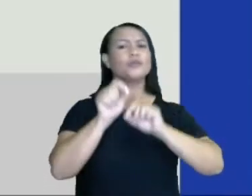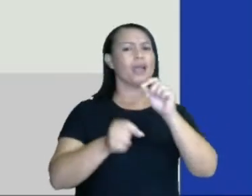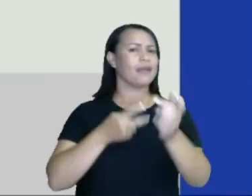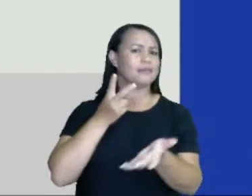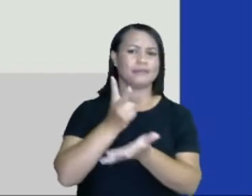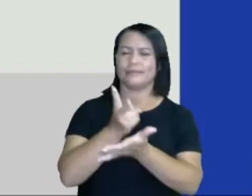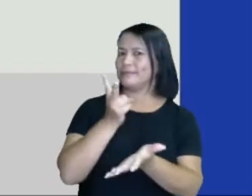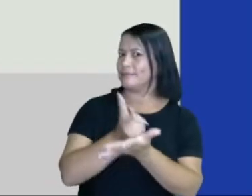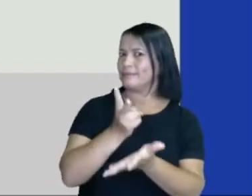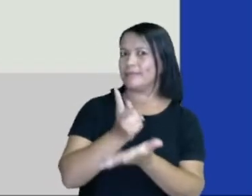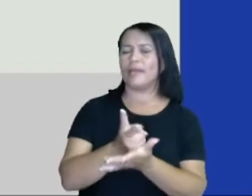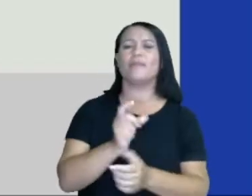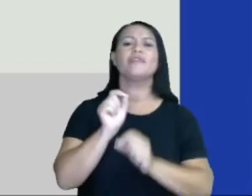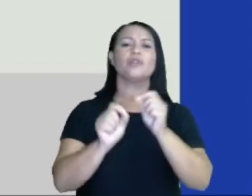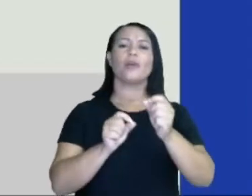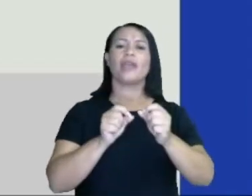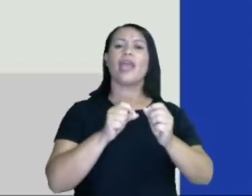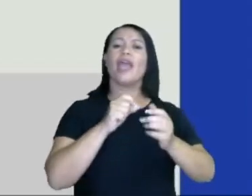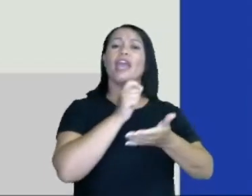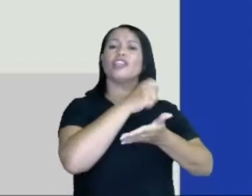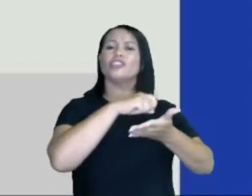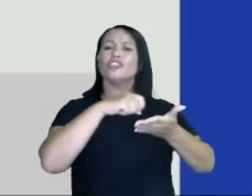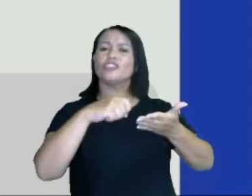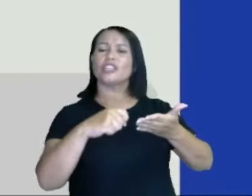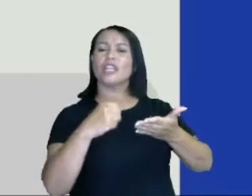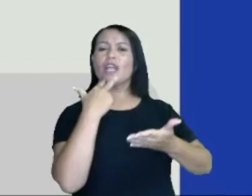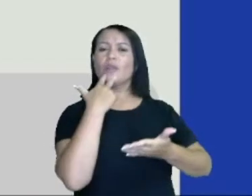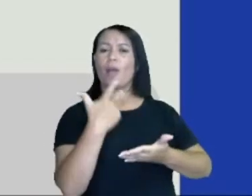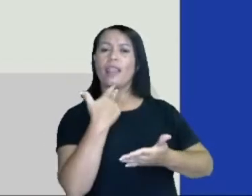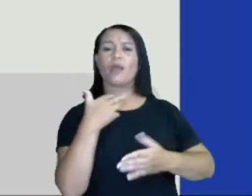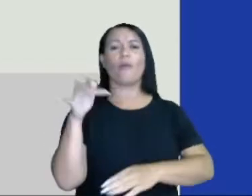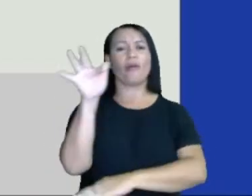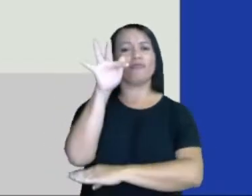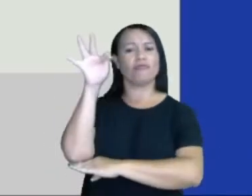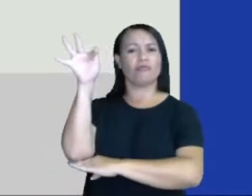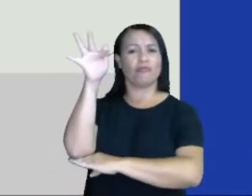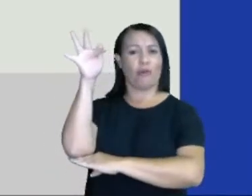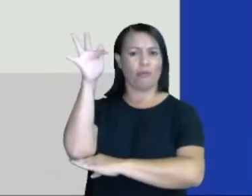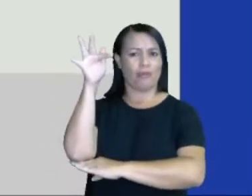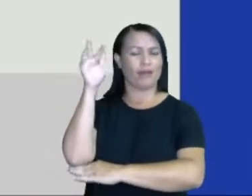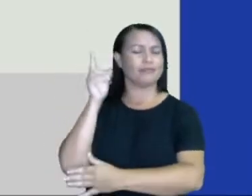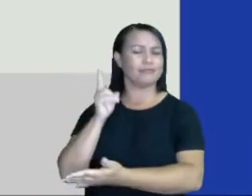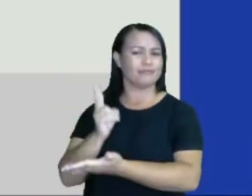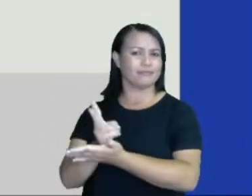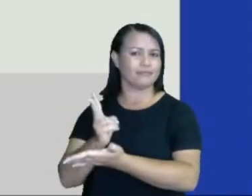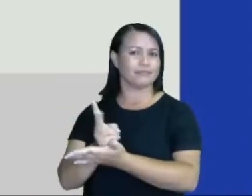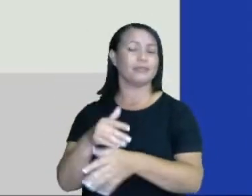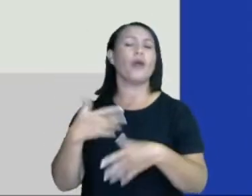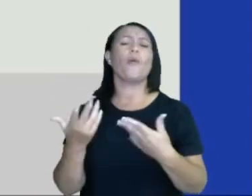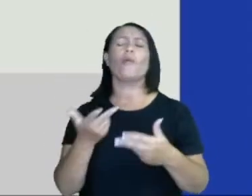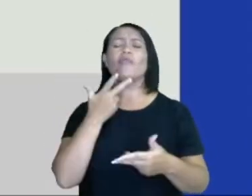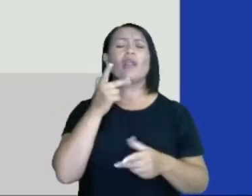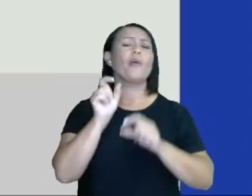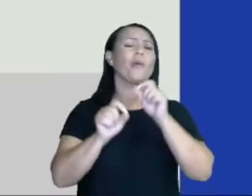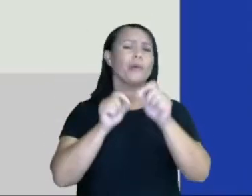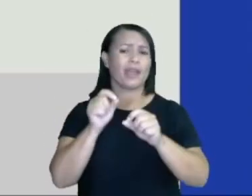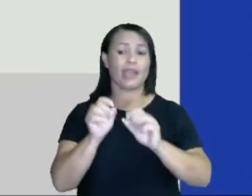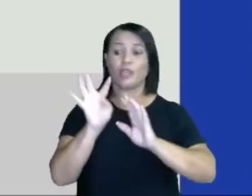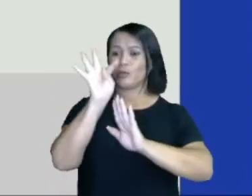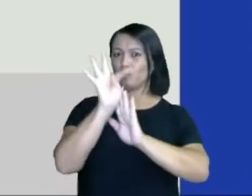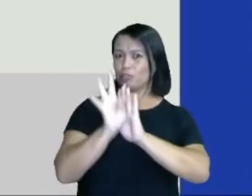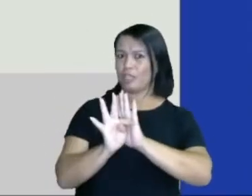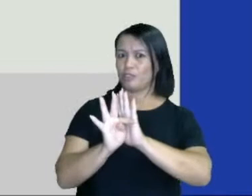vai ser escrito na linguagem formal, ou seja, a linguagem padrão oculta. O que é que eu estou querendo dizer com isso? Os